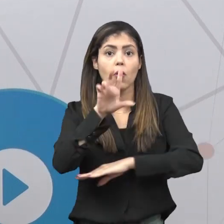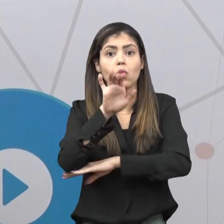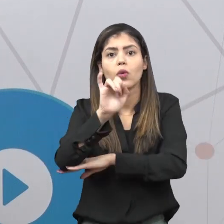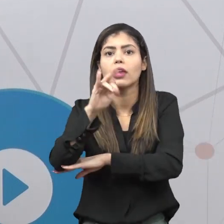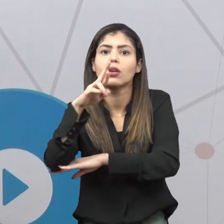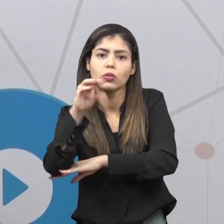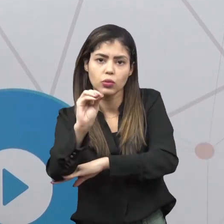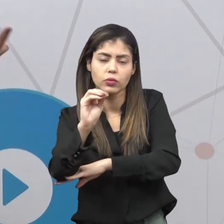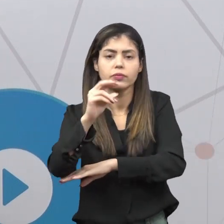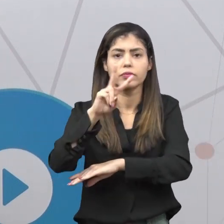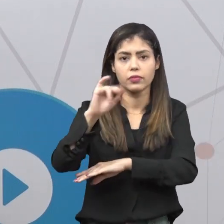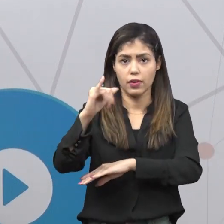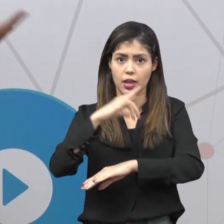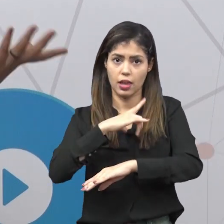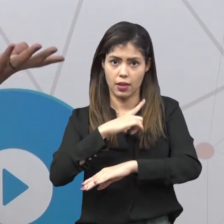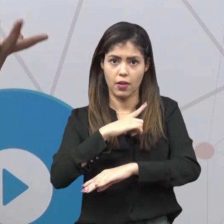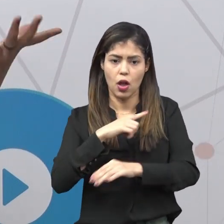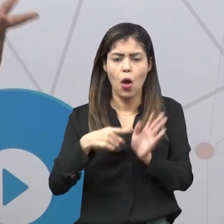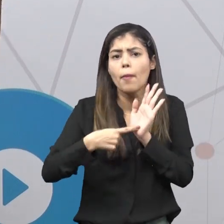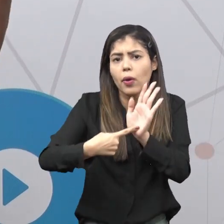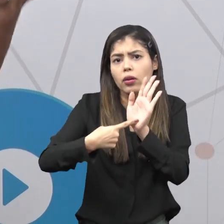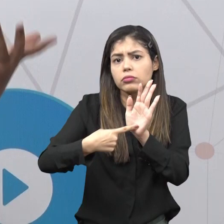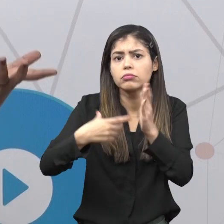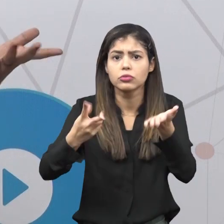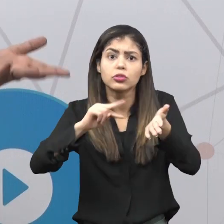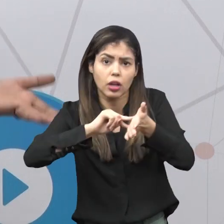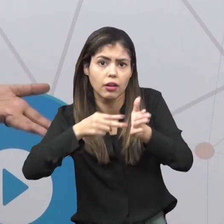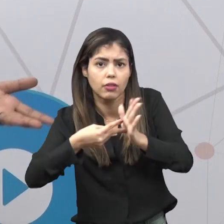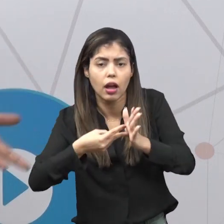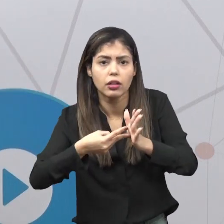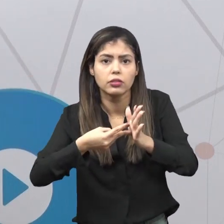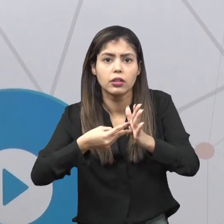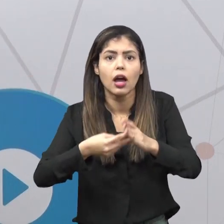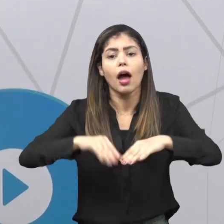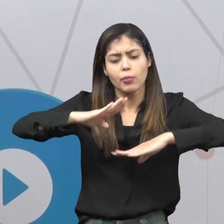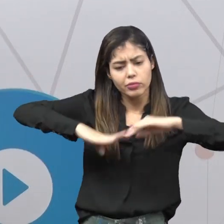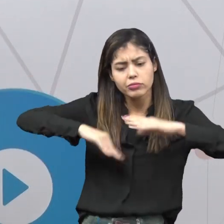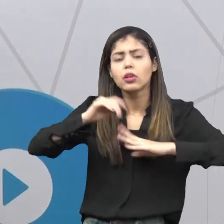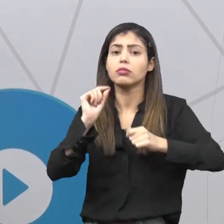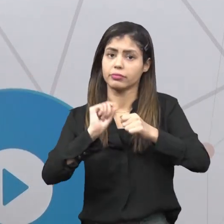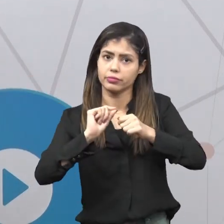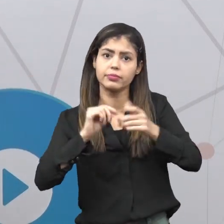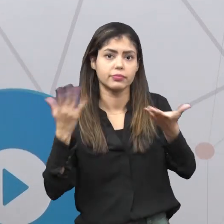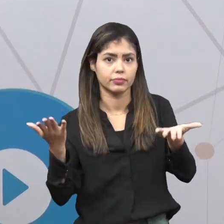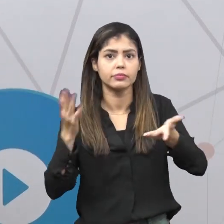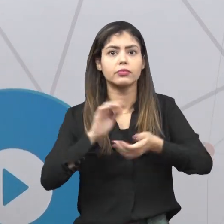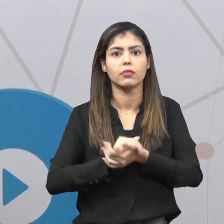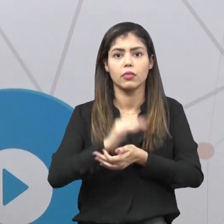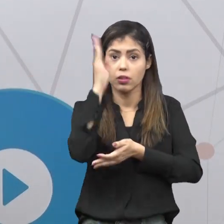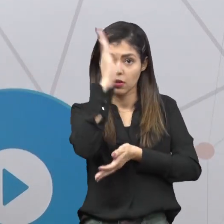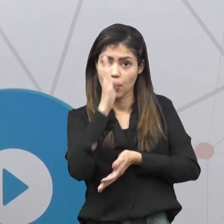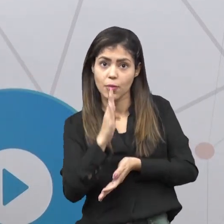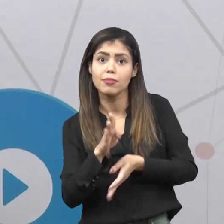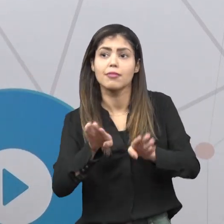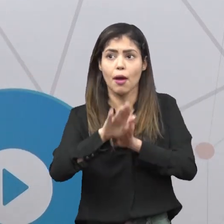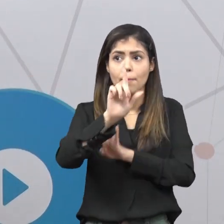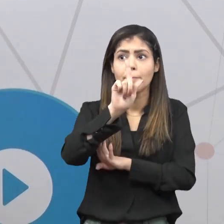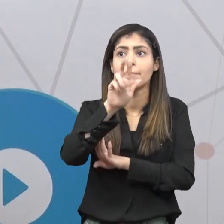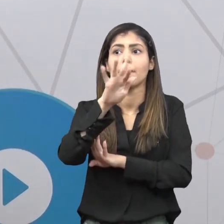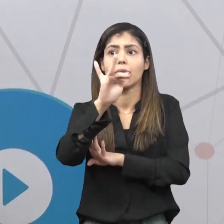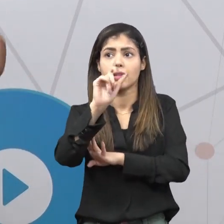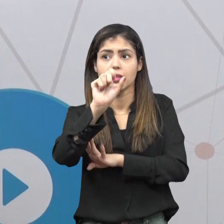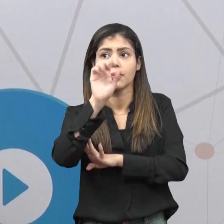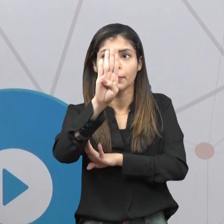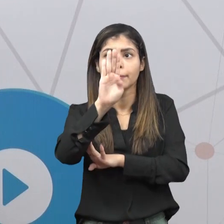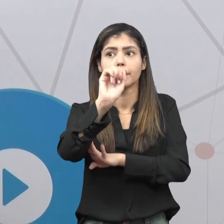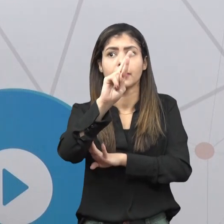vem no final, referendo aí a essa profissão que é executada, né? Então, a gente vem com brasileiro por conta